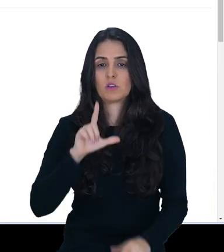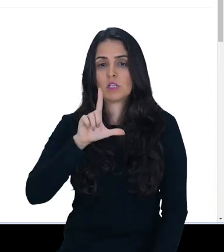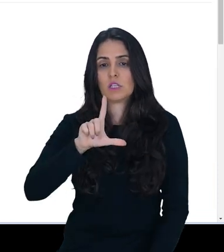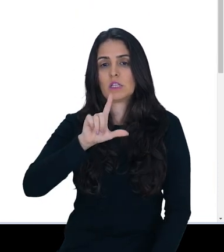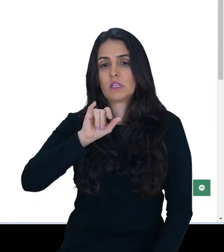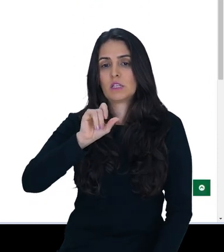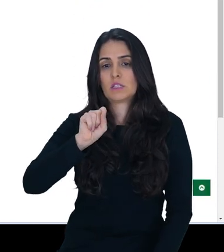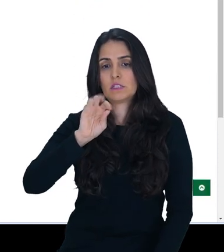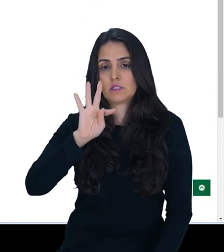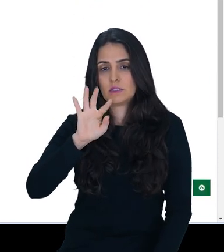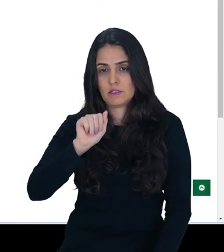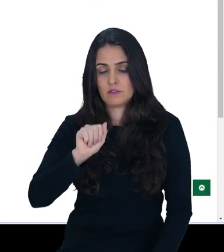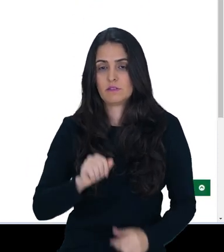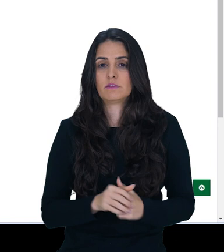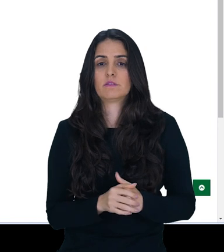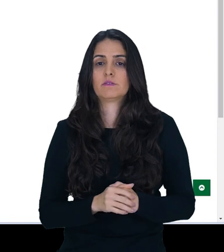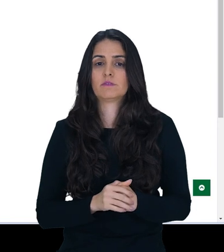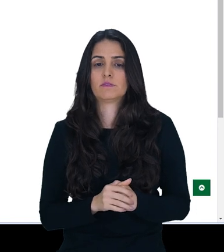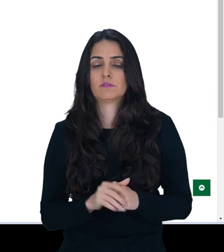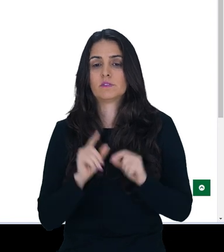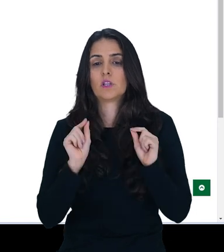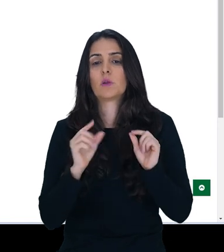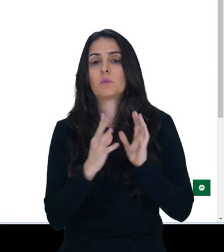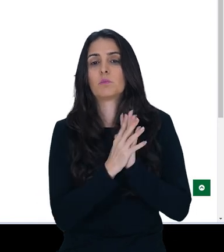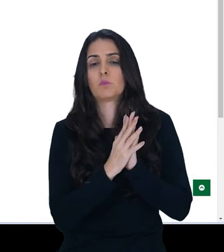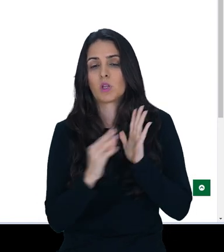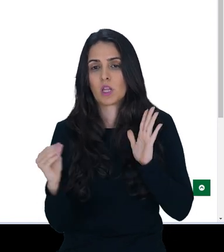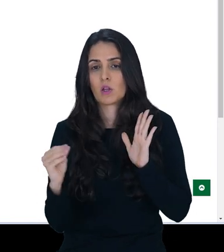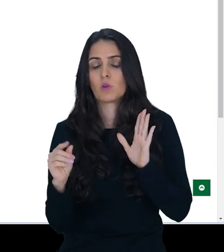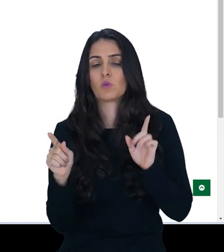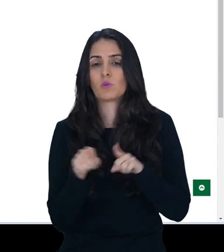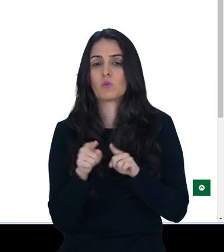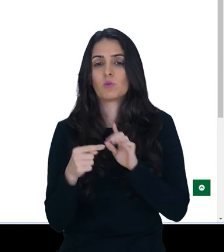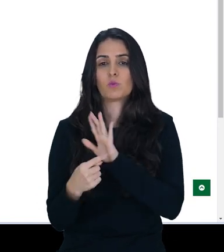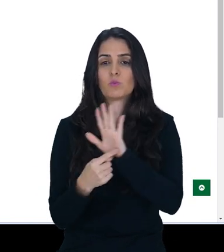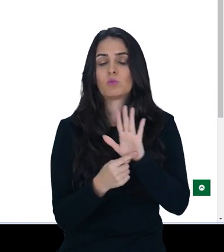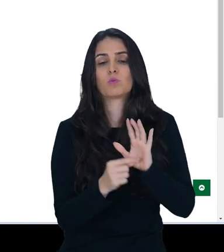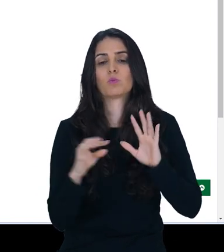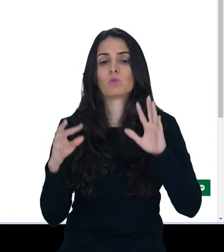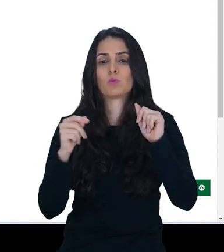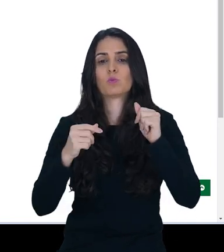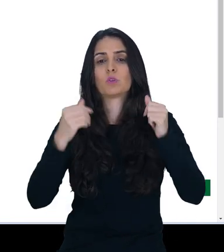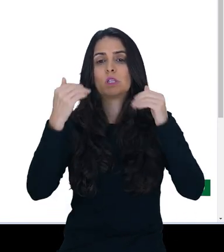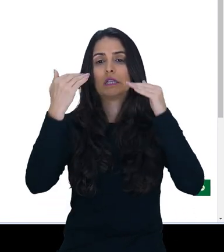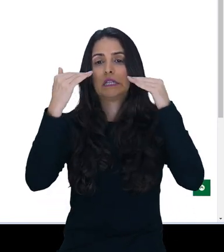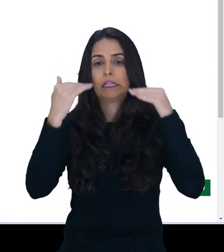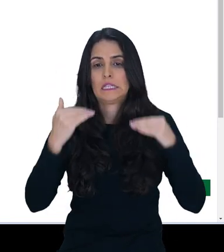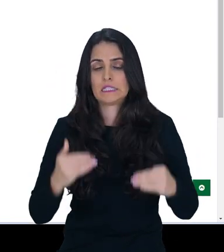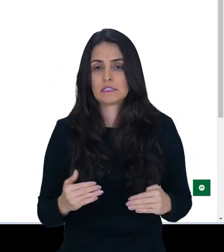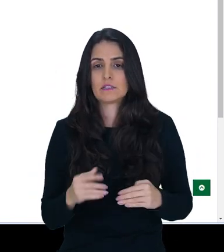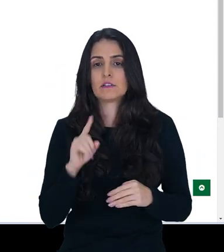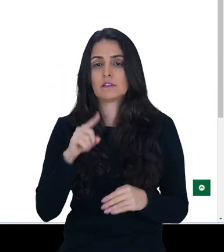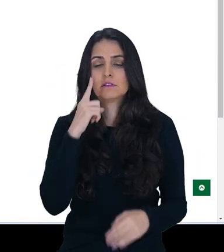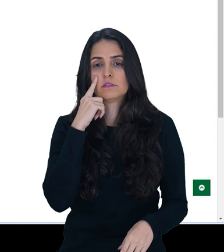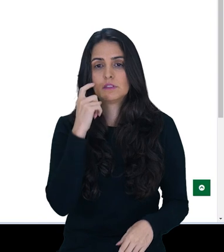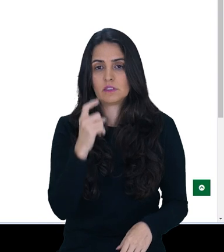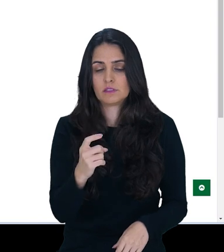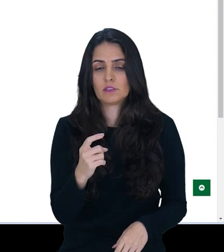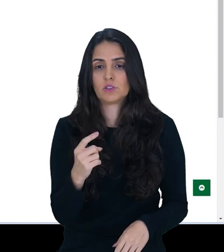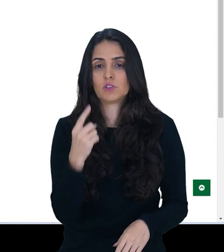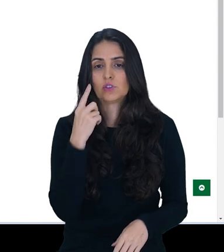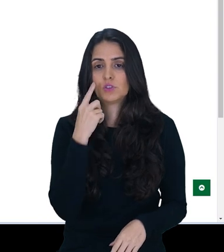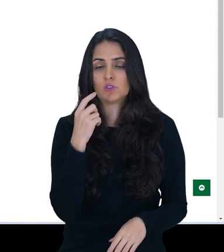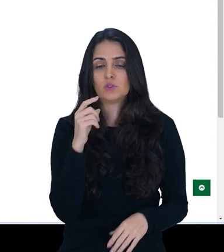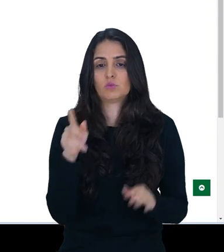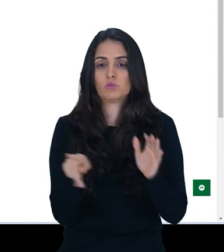de lista tá o modelo de lista então é aquele modelo onde vai aparecer para todos em lista que é bem interessante